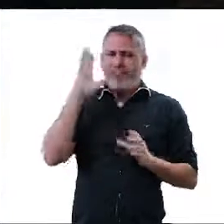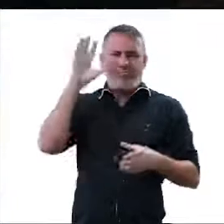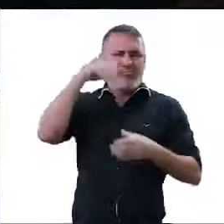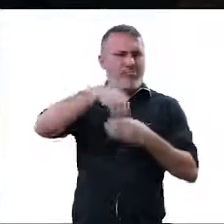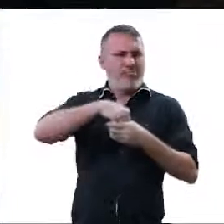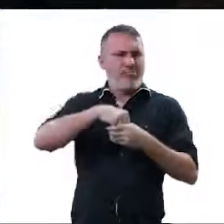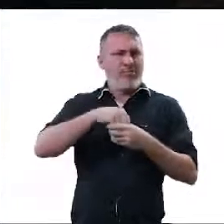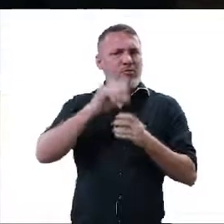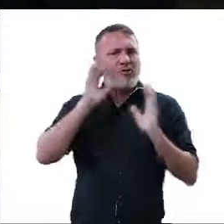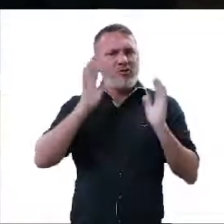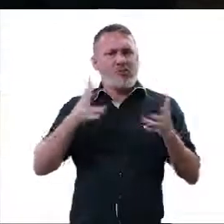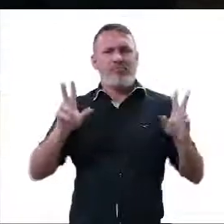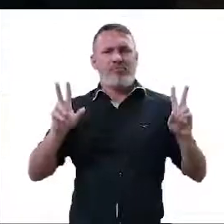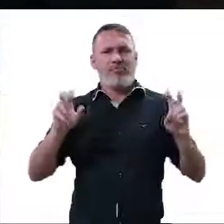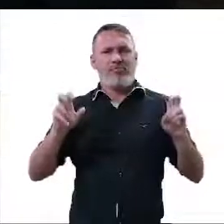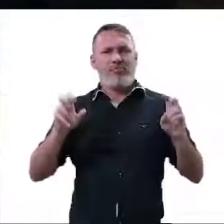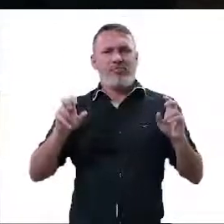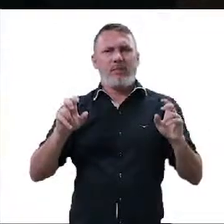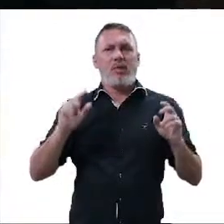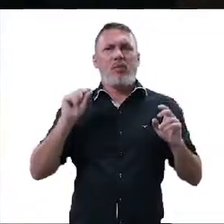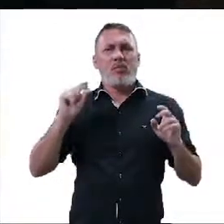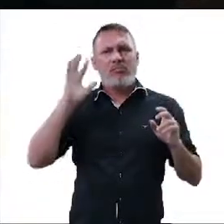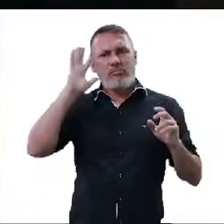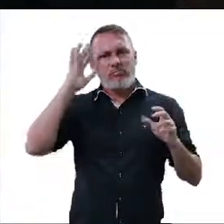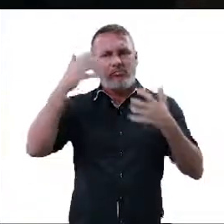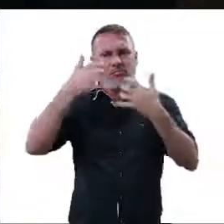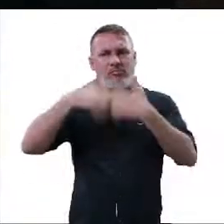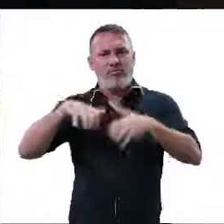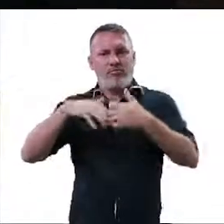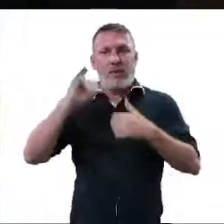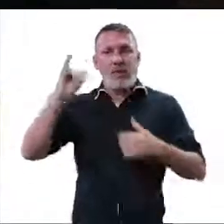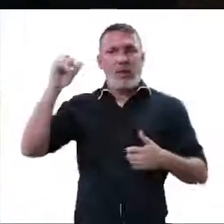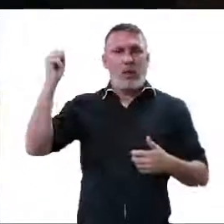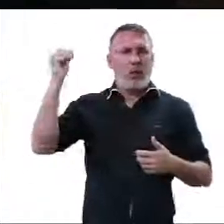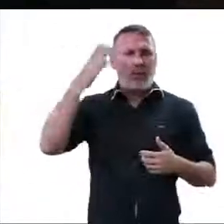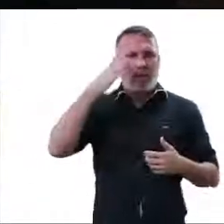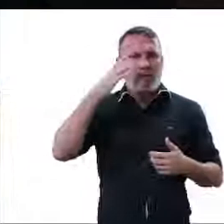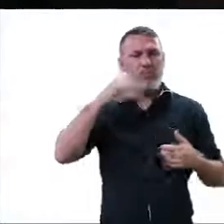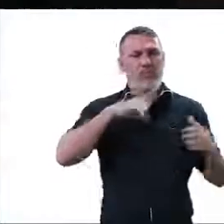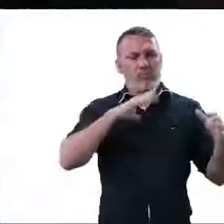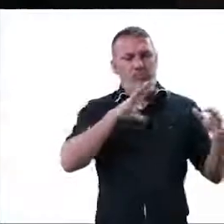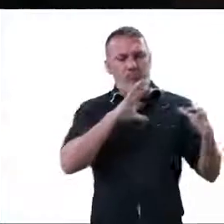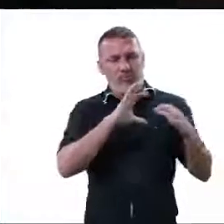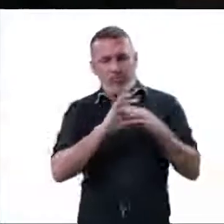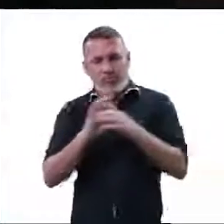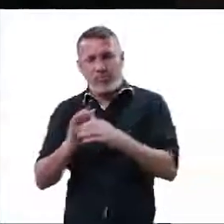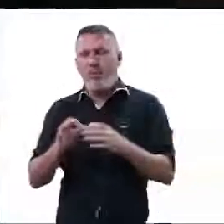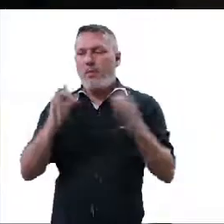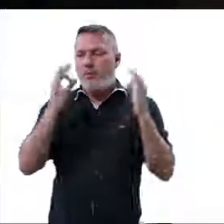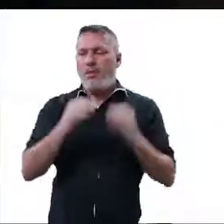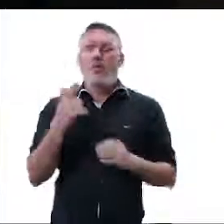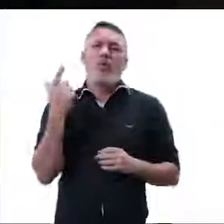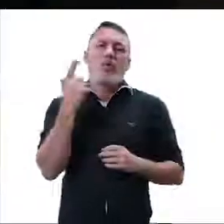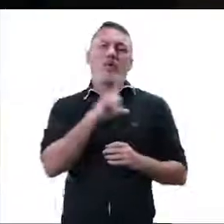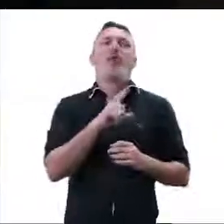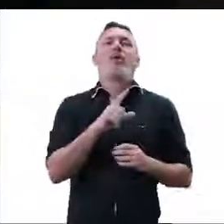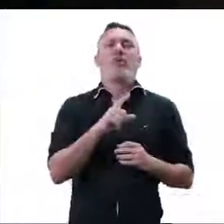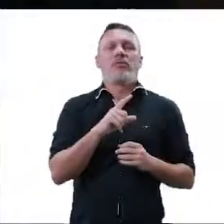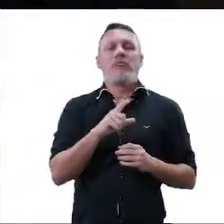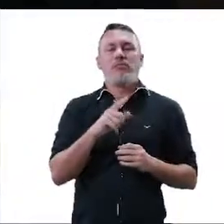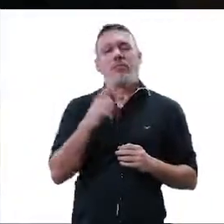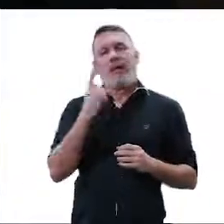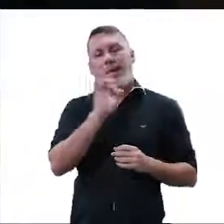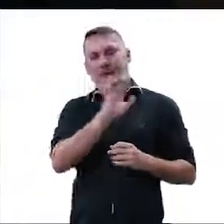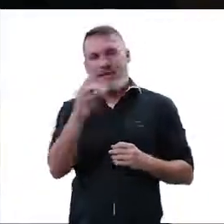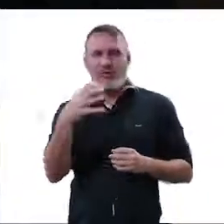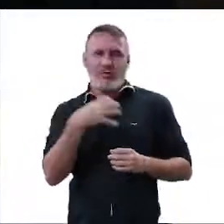desse cientificismo, dessa racionalidade iluminista. Então, todos eles formularam leis, todos eles tentaram interpretar, claro, cada um à sua